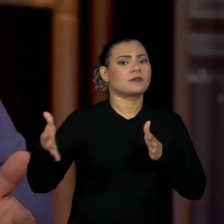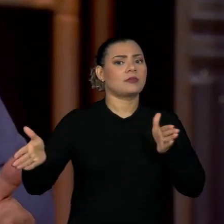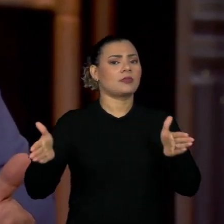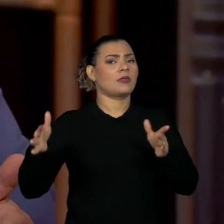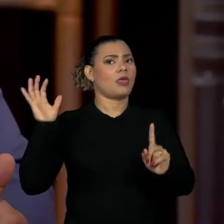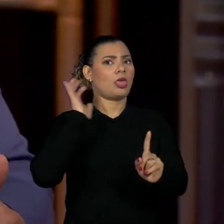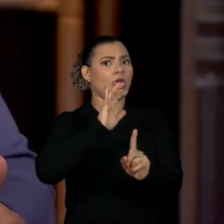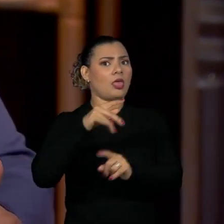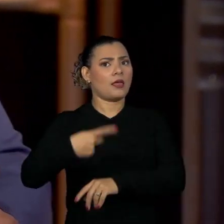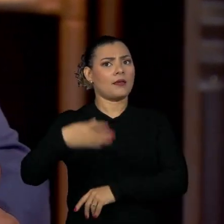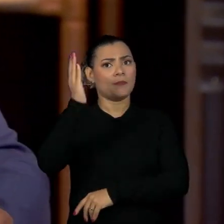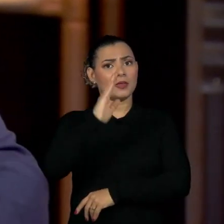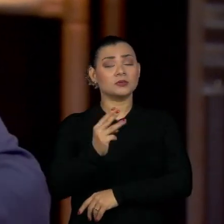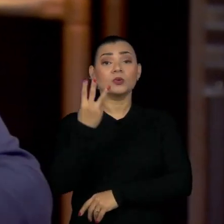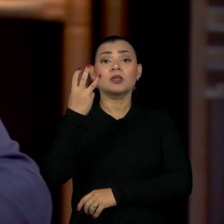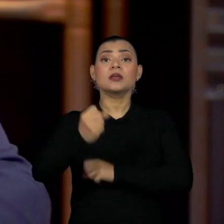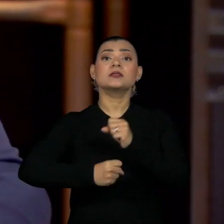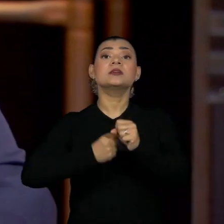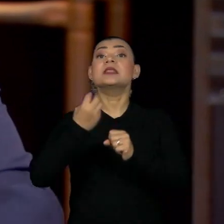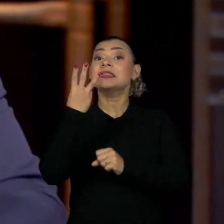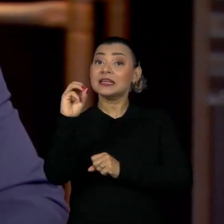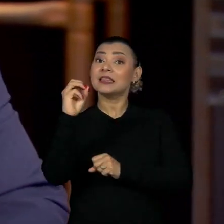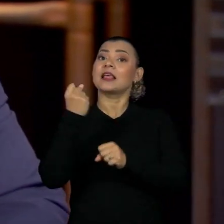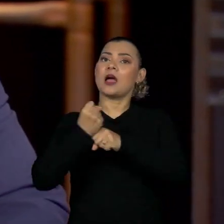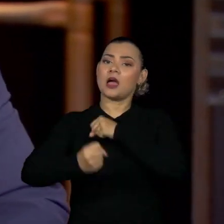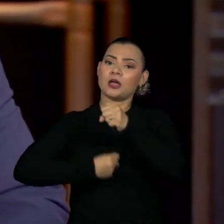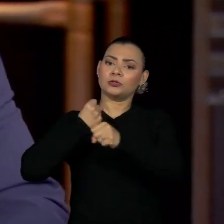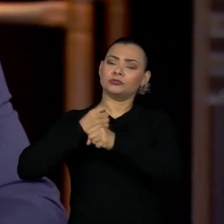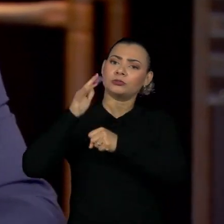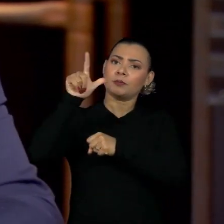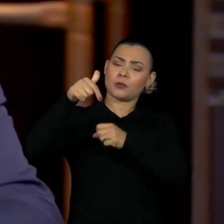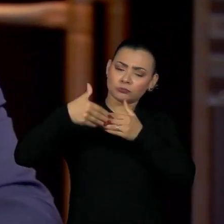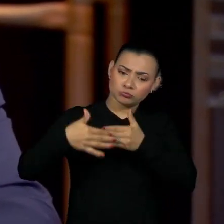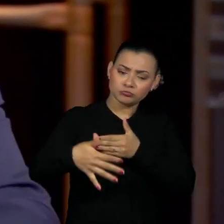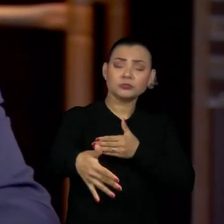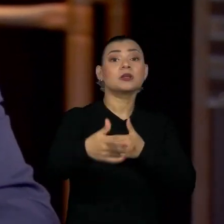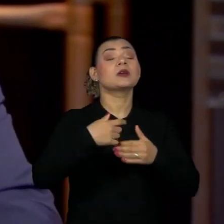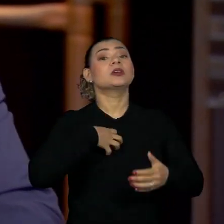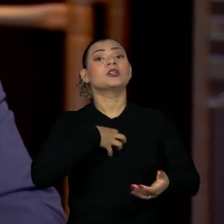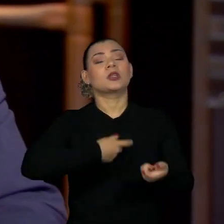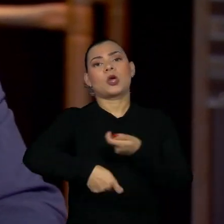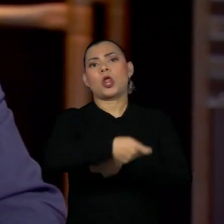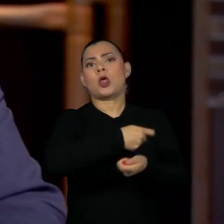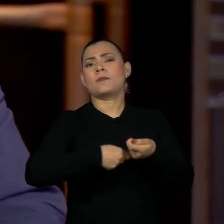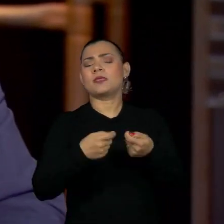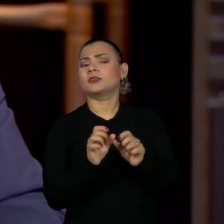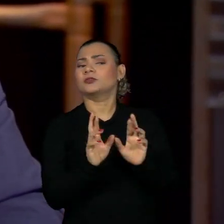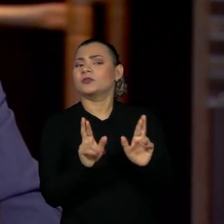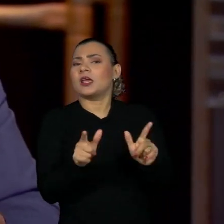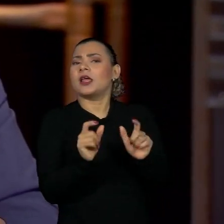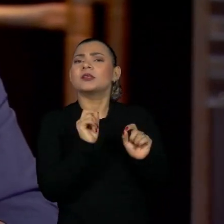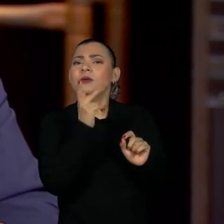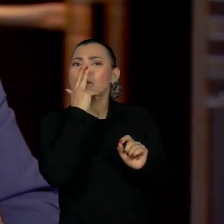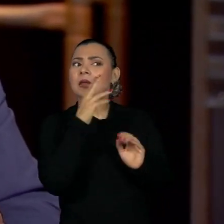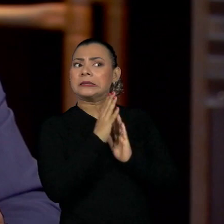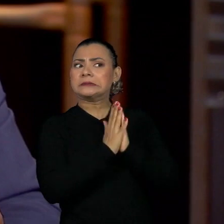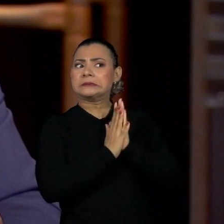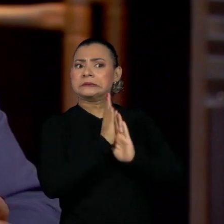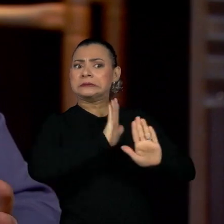Brasil. 3 décadas depois, a inflação volta a mostrar os dentes, ainda assim com aquele leve sorrisinho